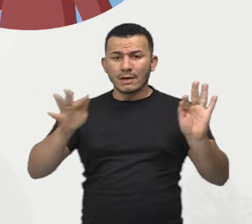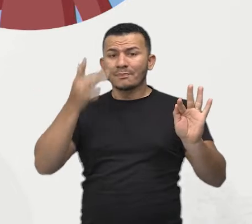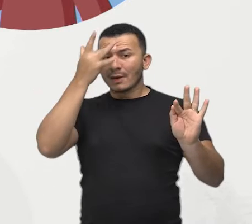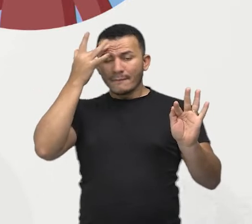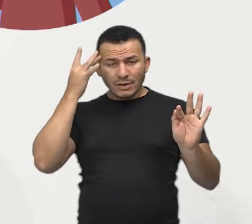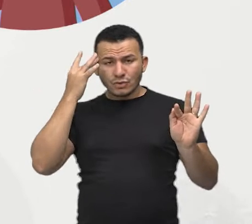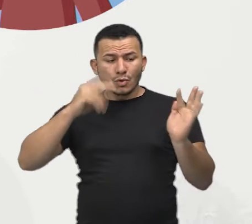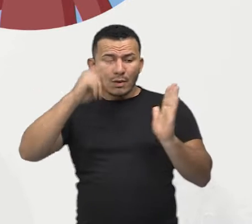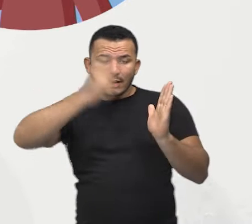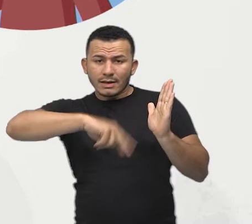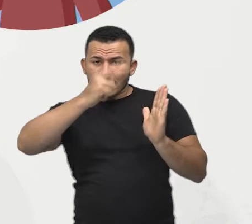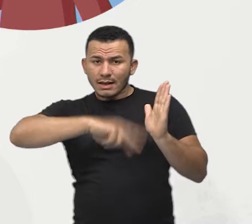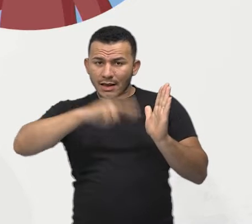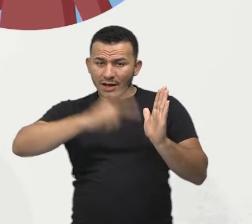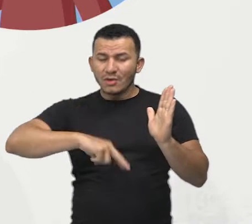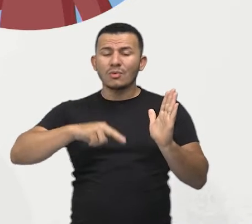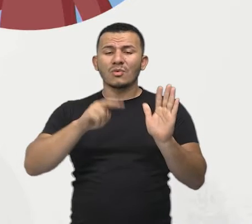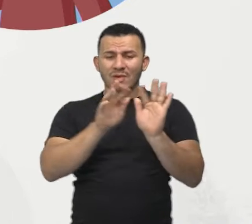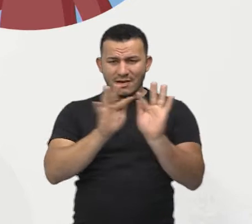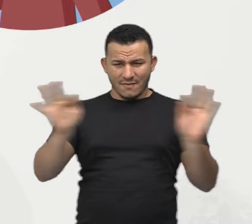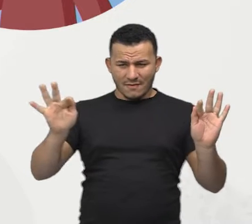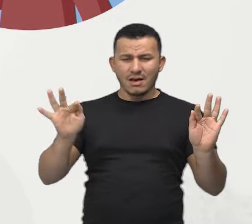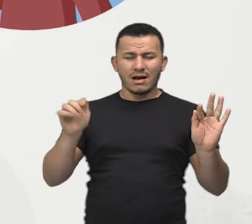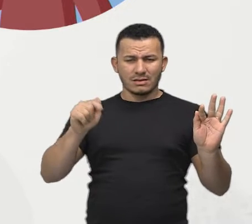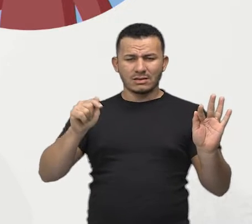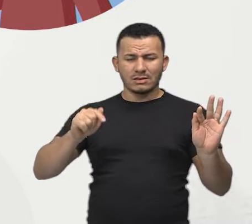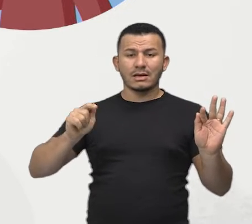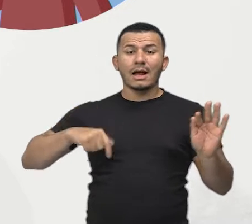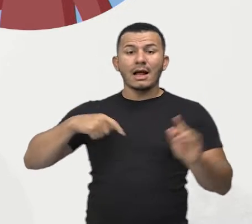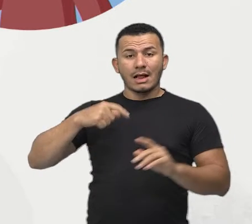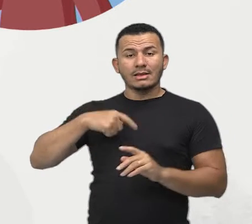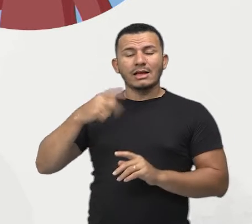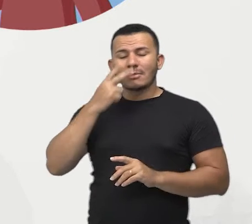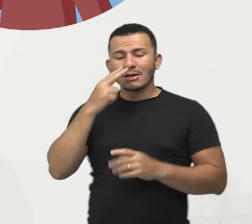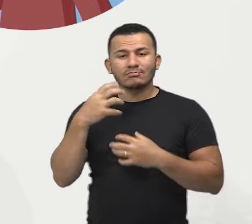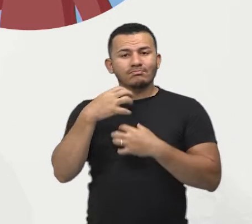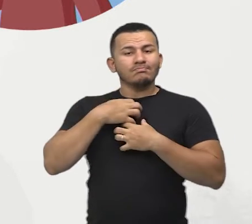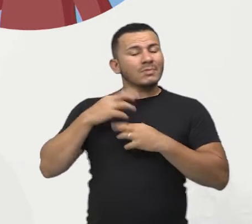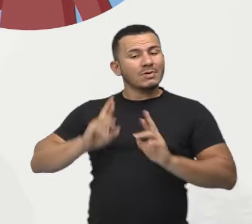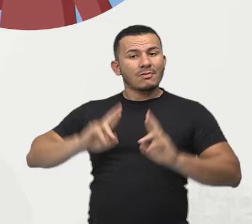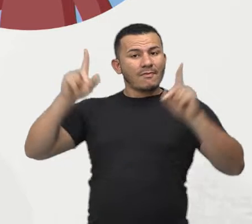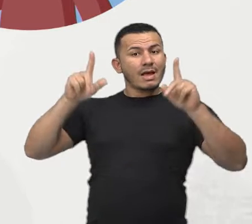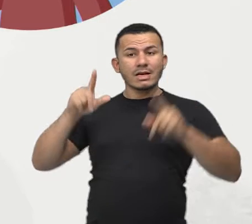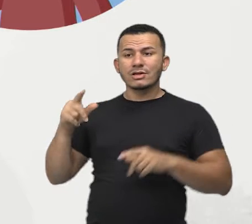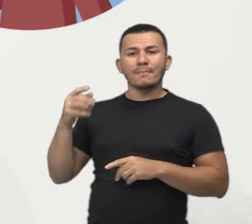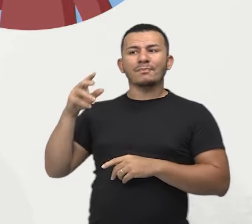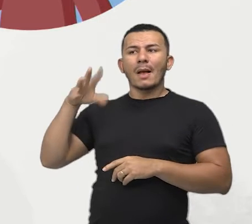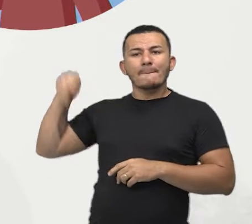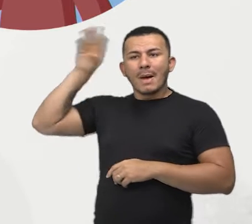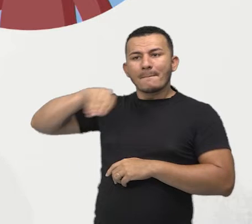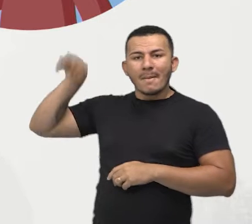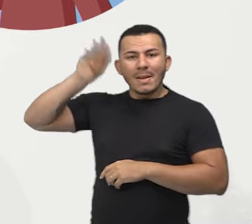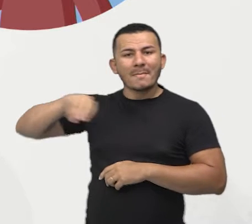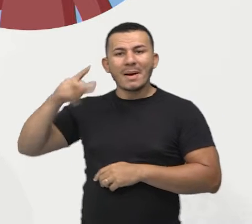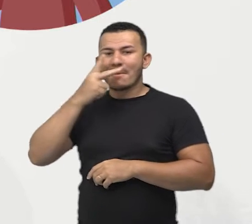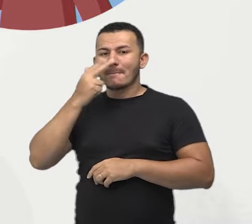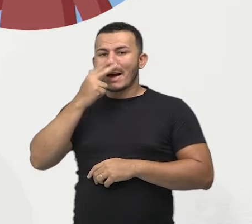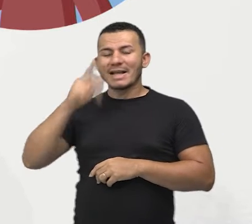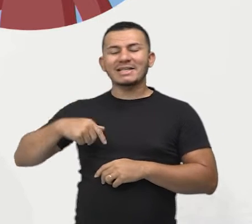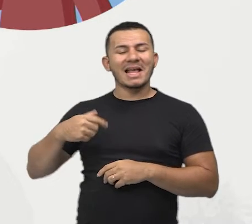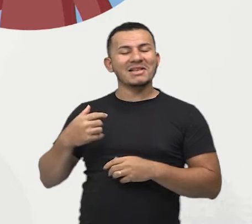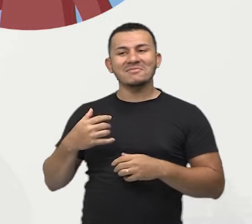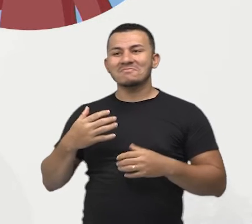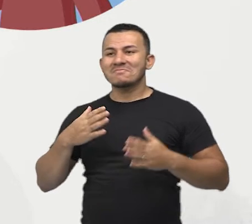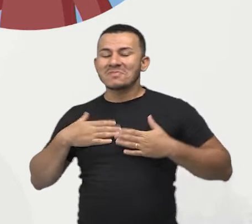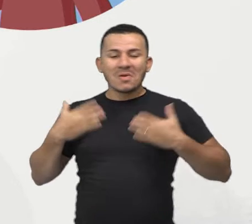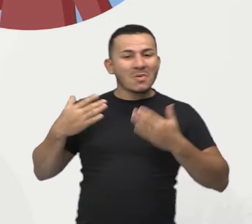pessoa que falou, que enunciou esta frase, ela traz uma entonação diferente, uma entonação de que pode ser aquela relacionada a uma